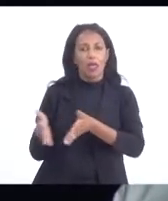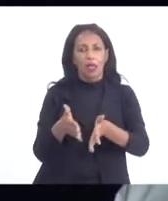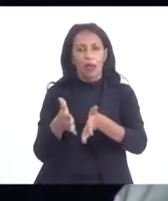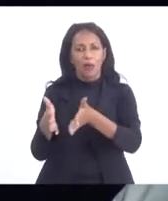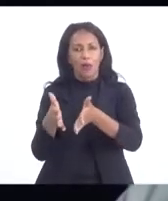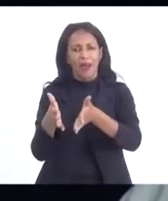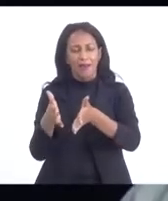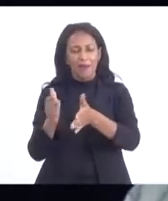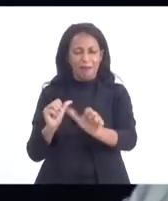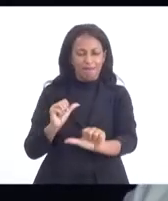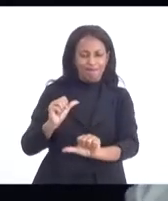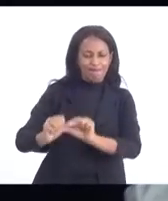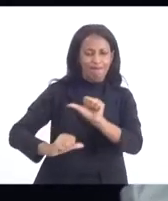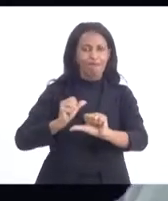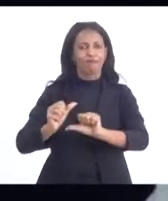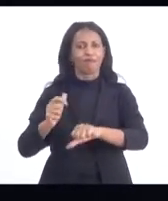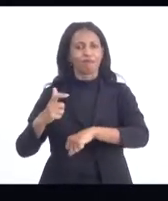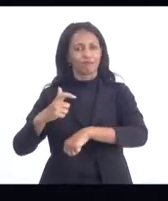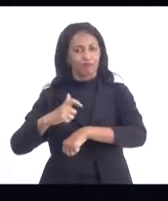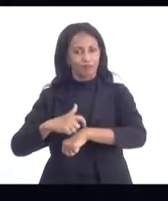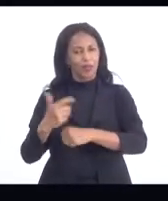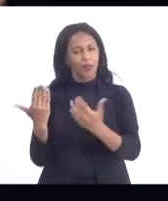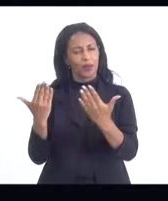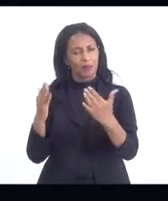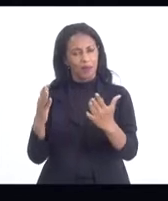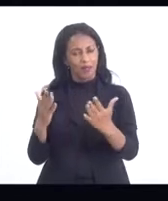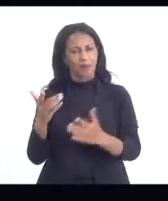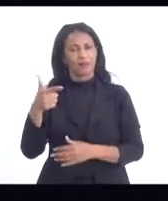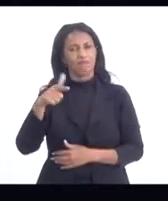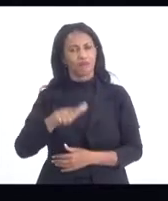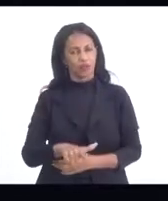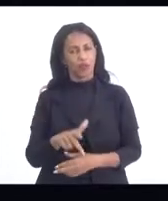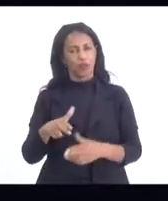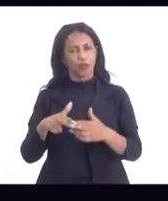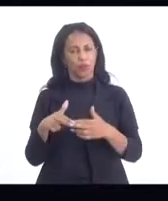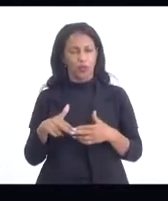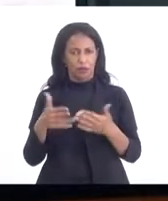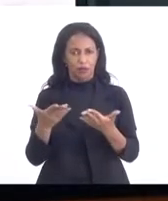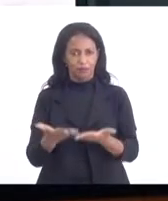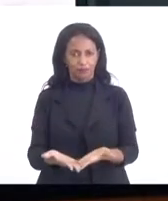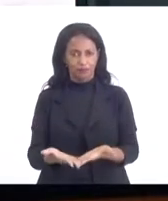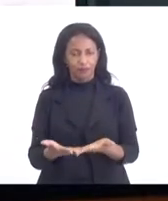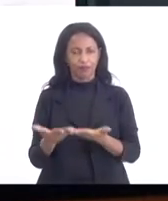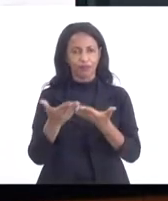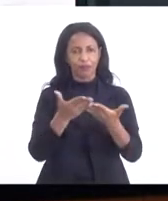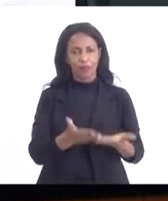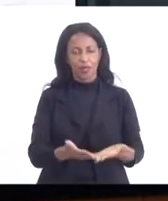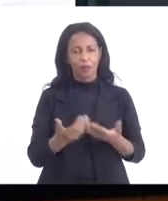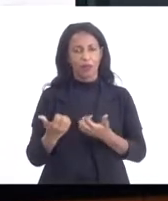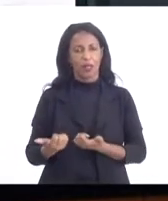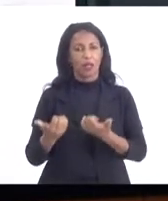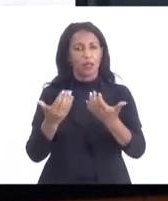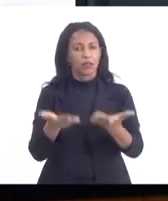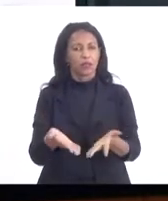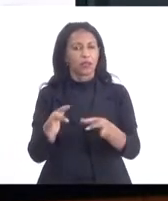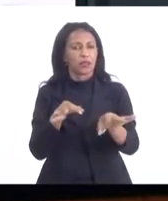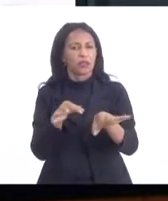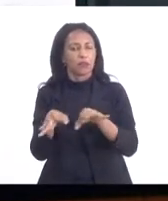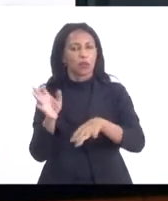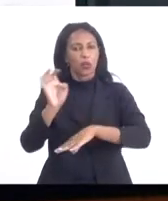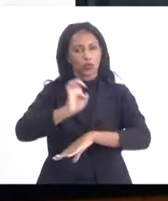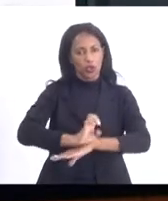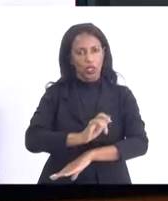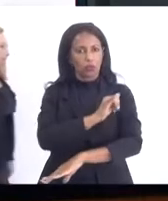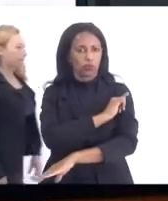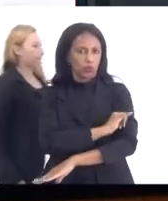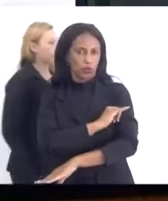chave da virada desse momento. E eu quero parabenizá-lo mais uma vez por isso, presidente, por estar lançando esse projeto aqui no estado do Rio de